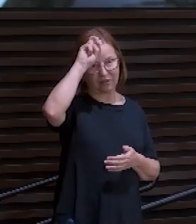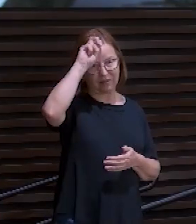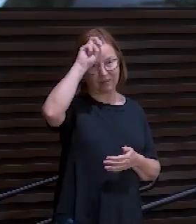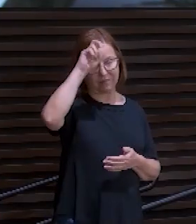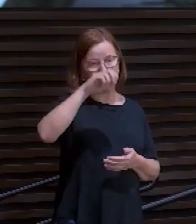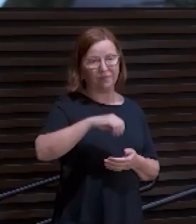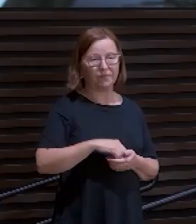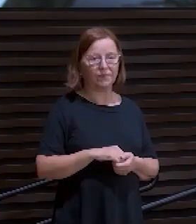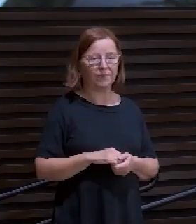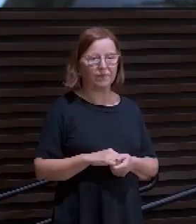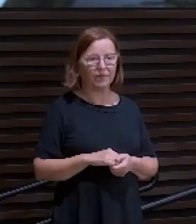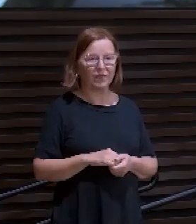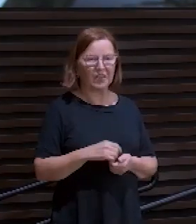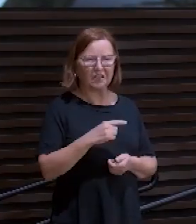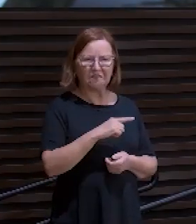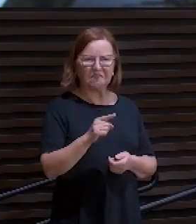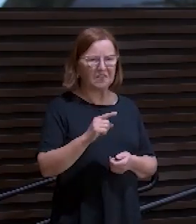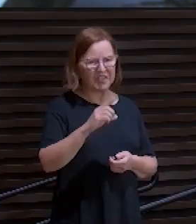não mandam na história.